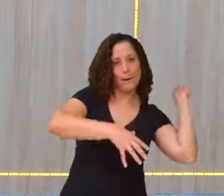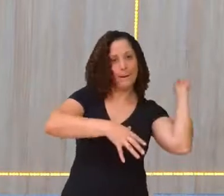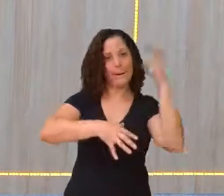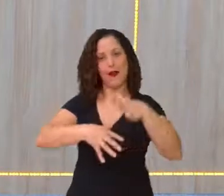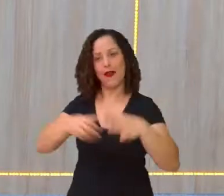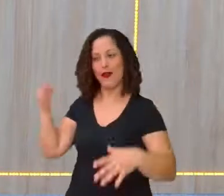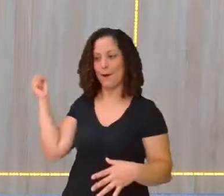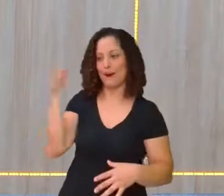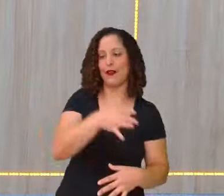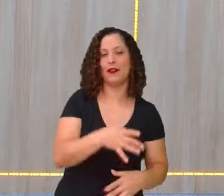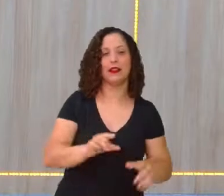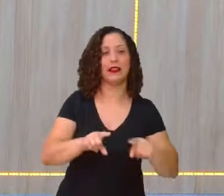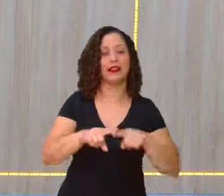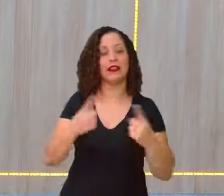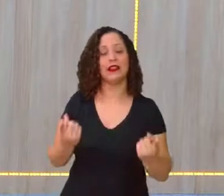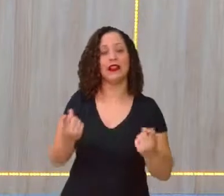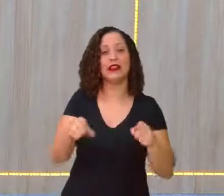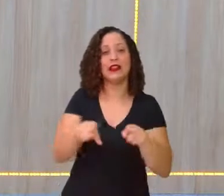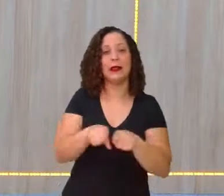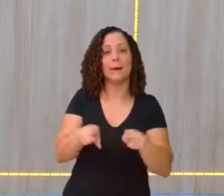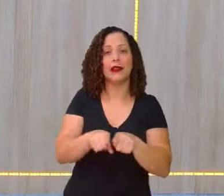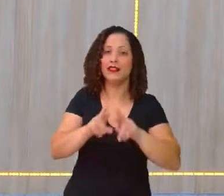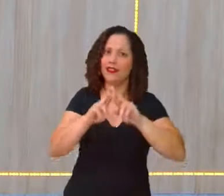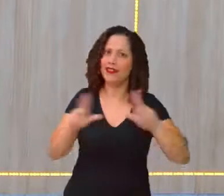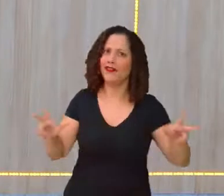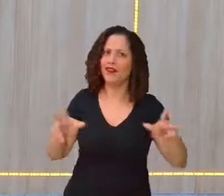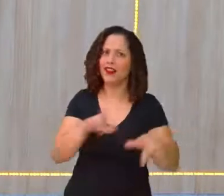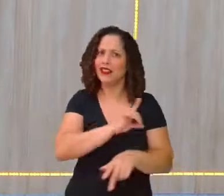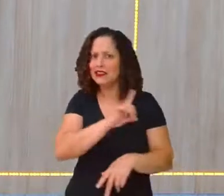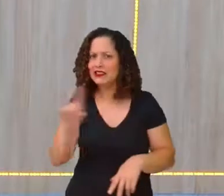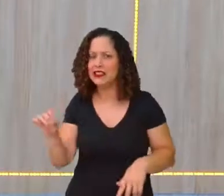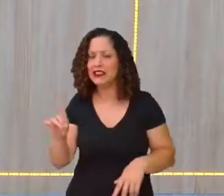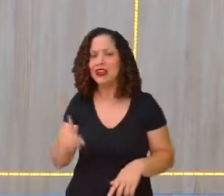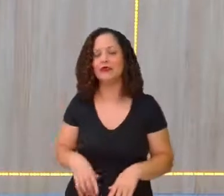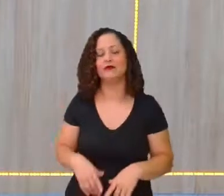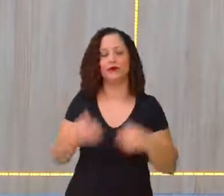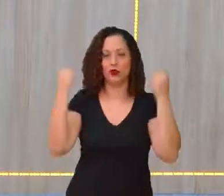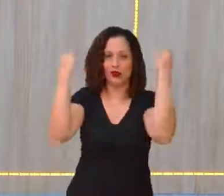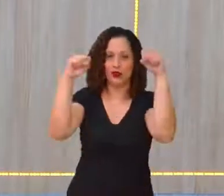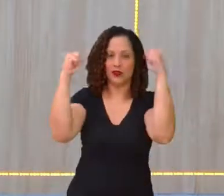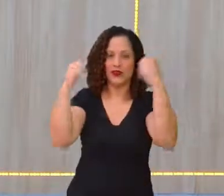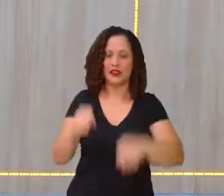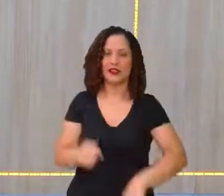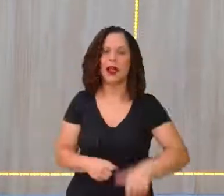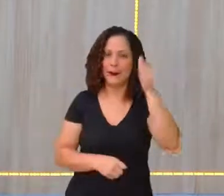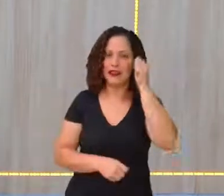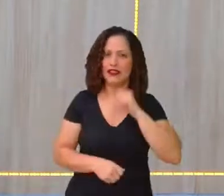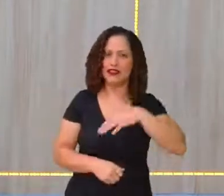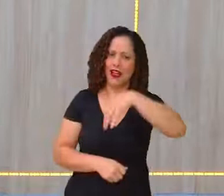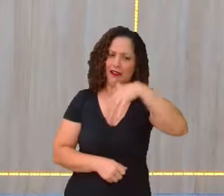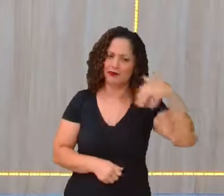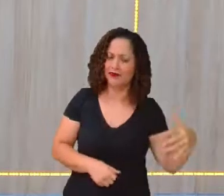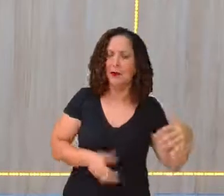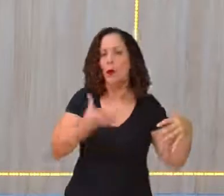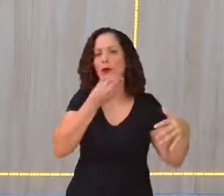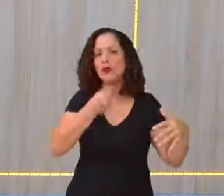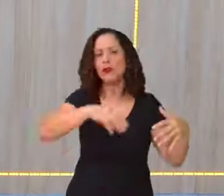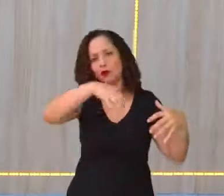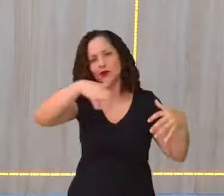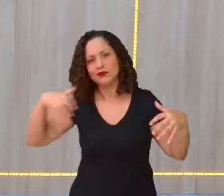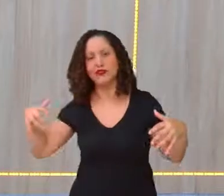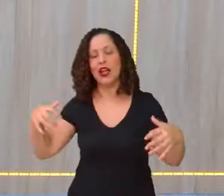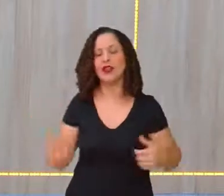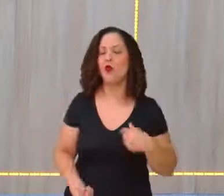educação física dos meninos era num dia e das meninas era em outro dia. E aí eu comecei a ir na escola e dizer assim, olha, não acho isso certo